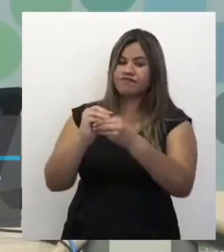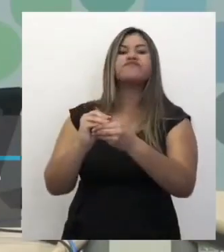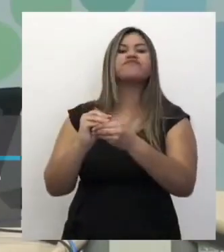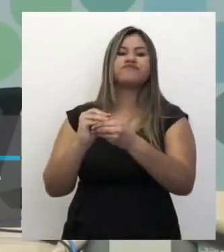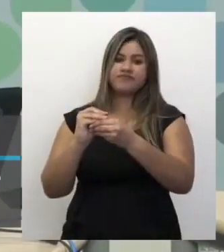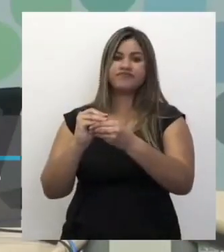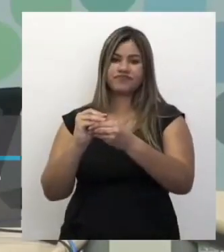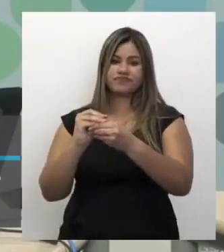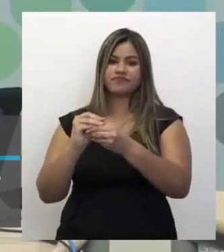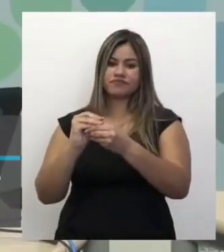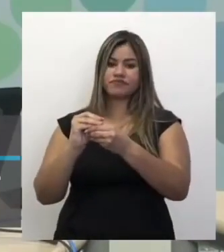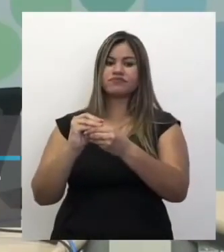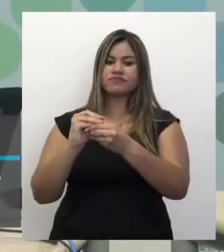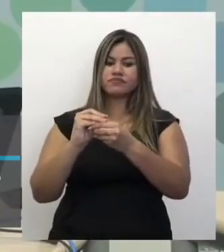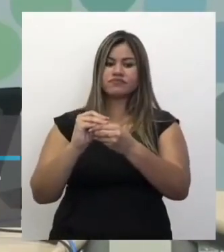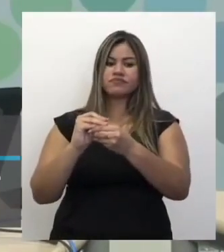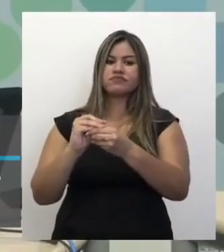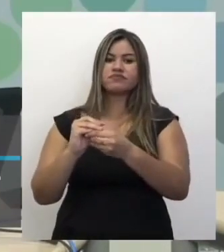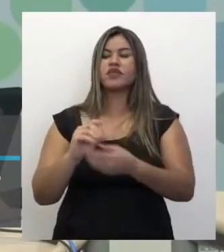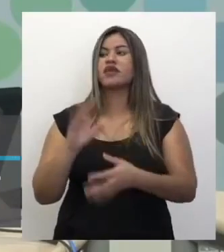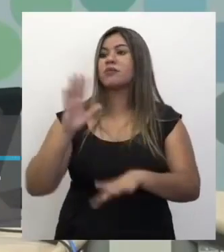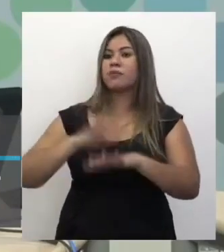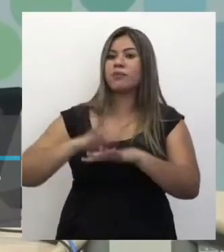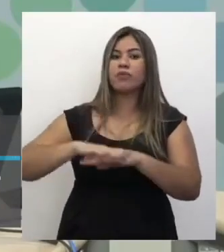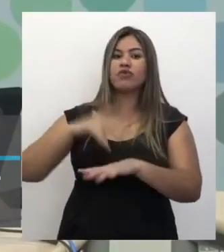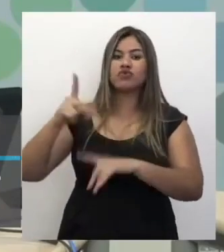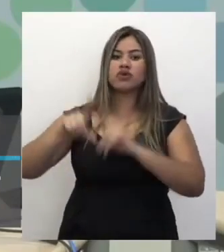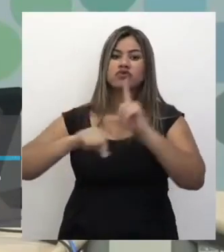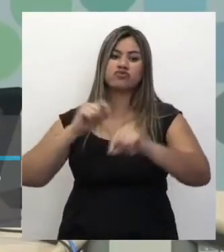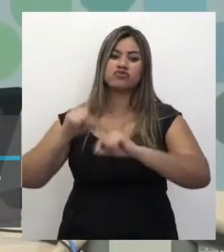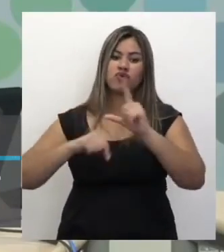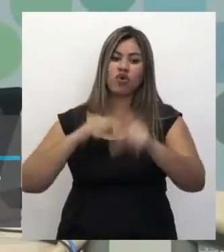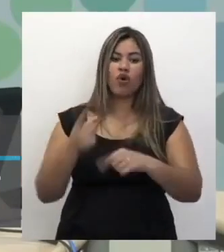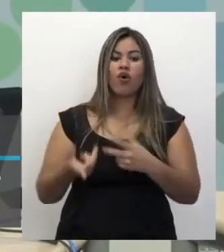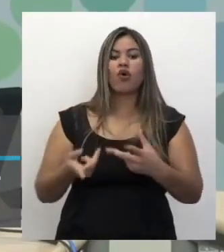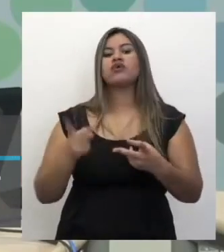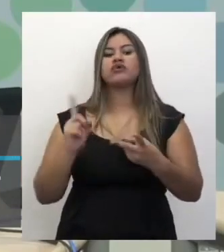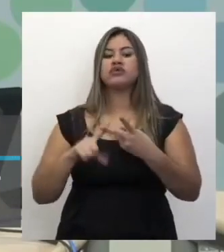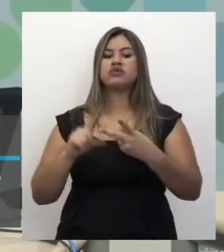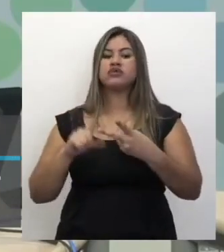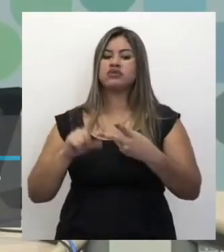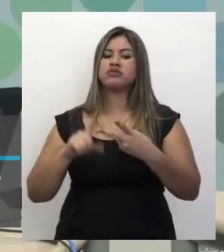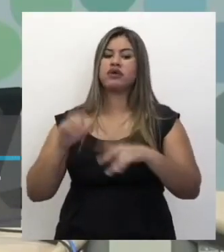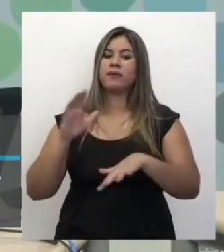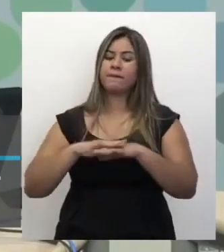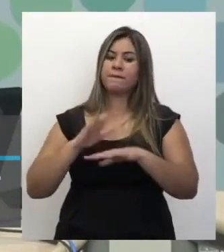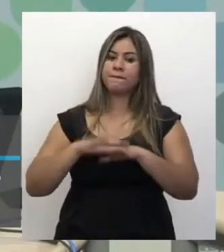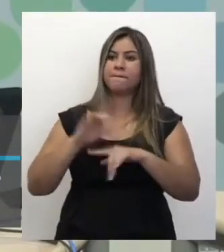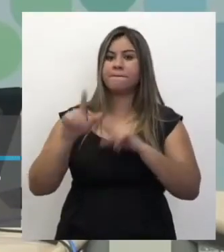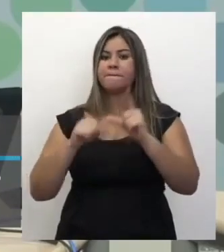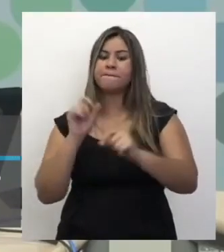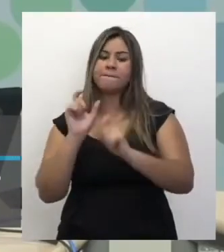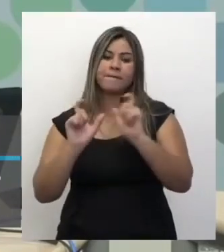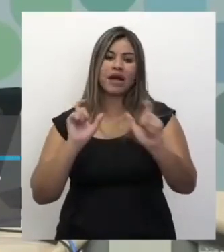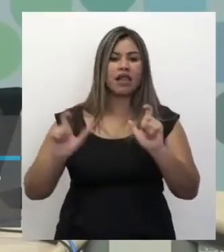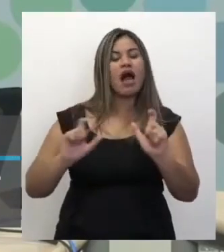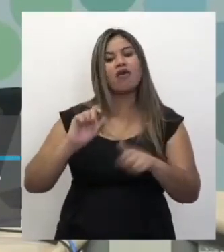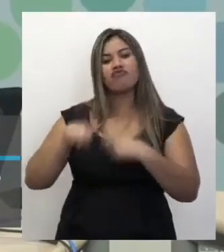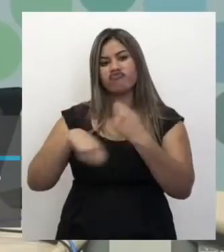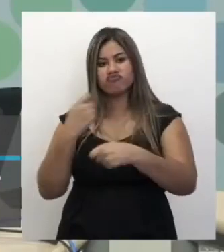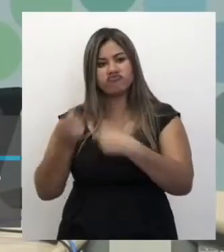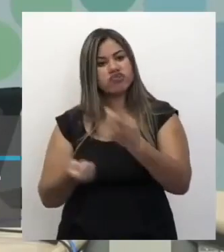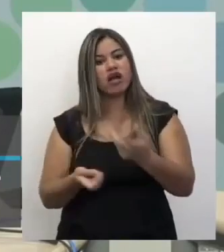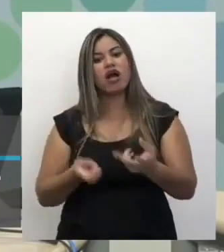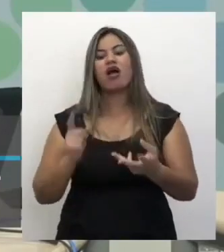outro, a gente então vai saber as escolhas que a gente vai precisar fazer das palavras, do modo